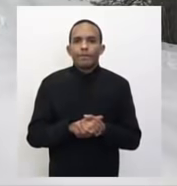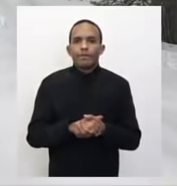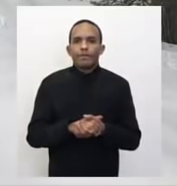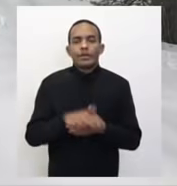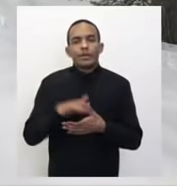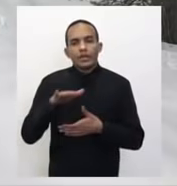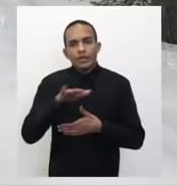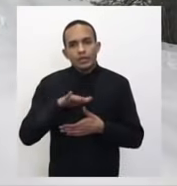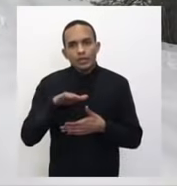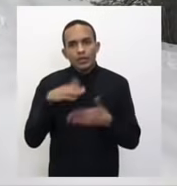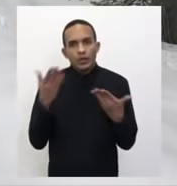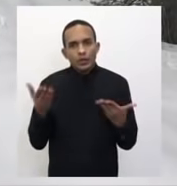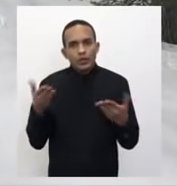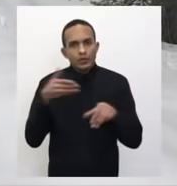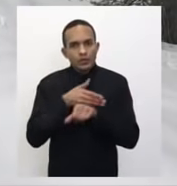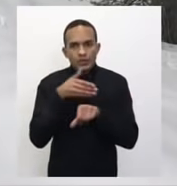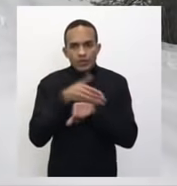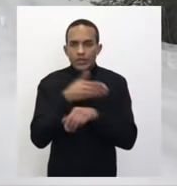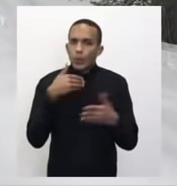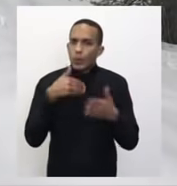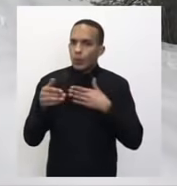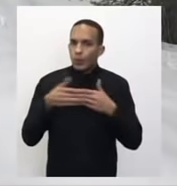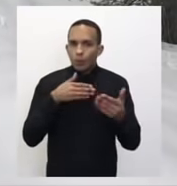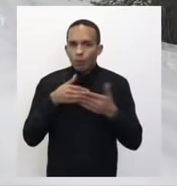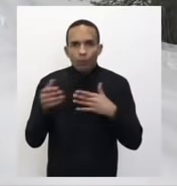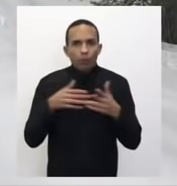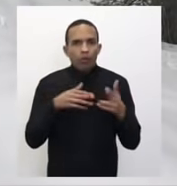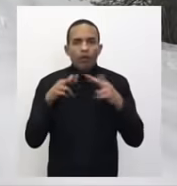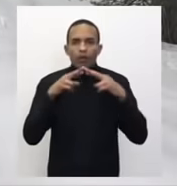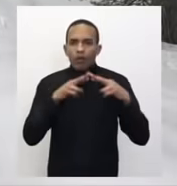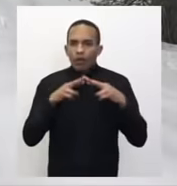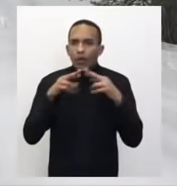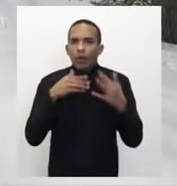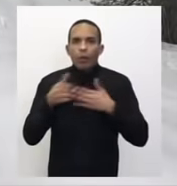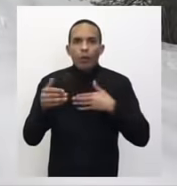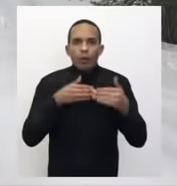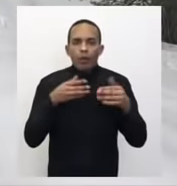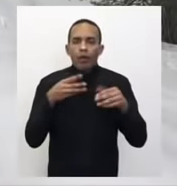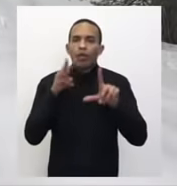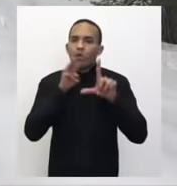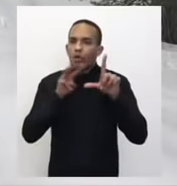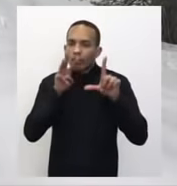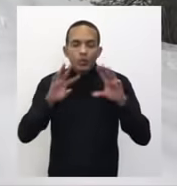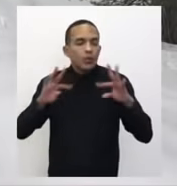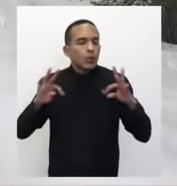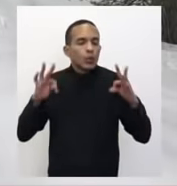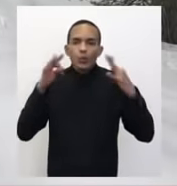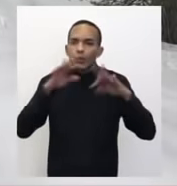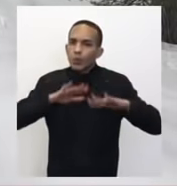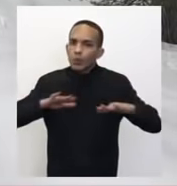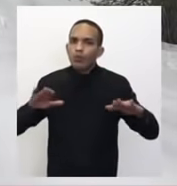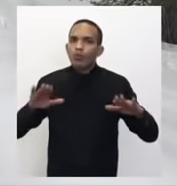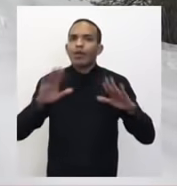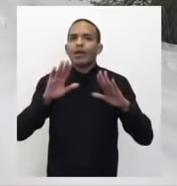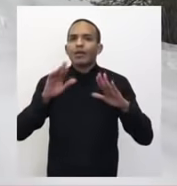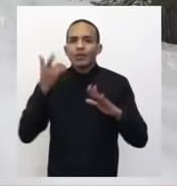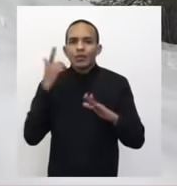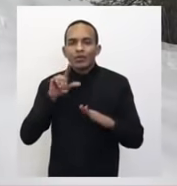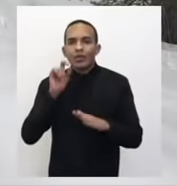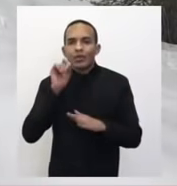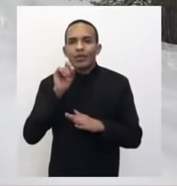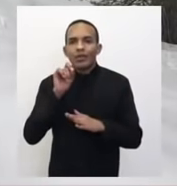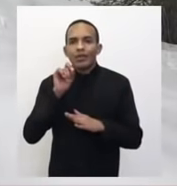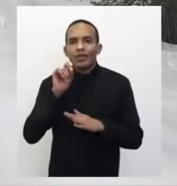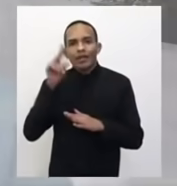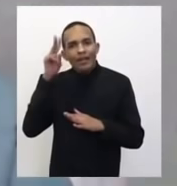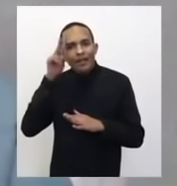quando a gente entra em qualquer rede, em qualquer navegação, tudo o que a gente faz, ele gera um histórico,